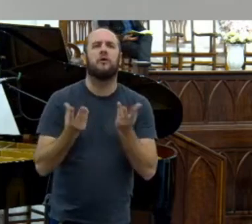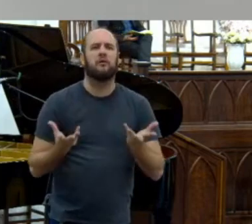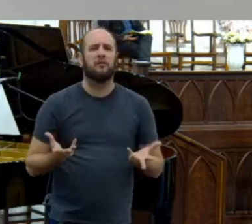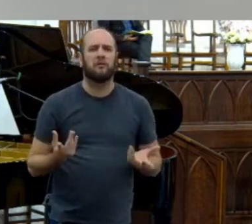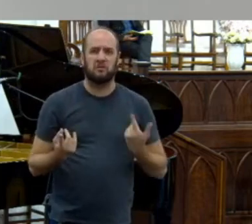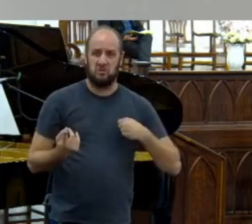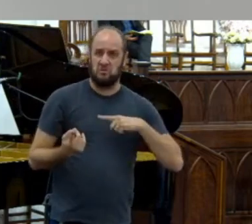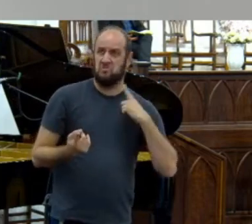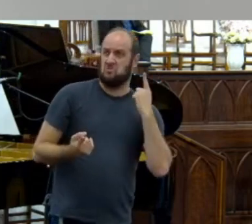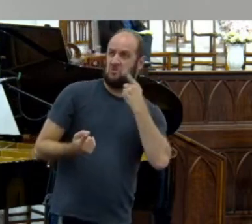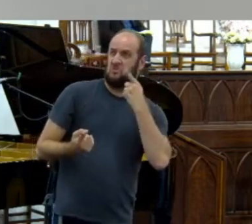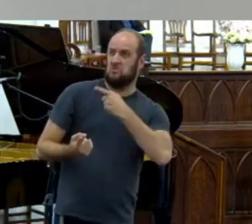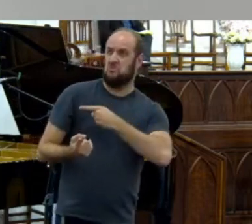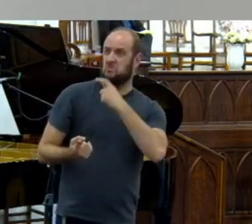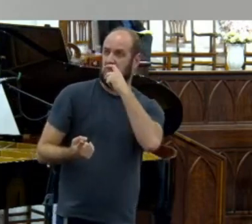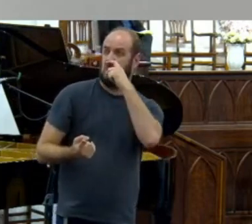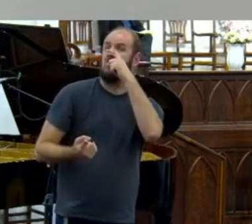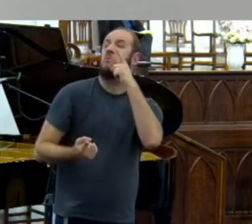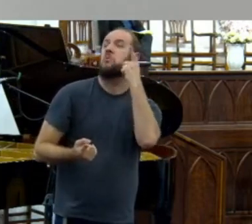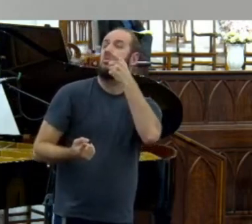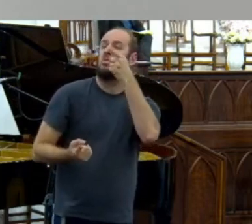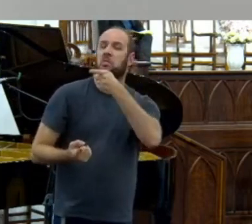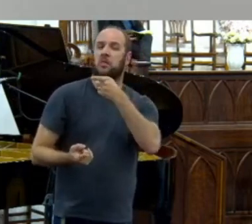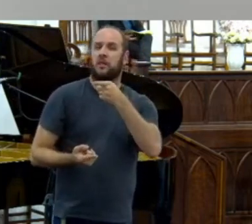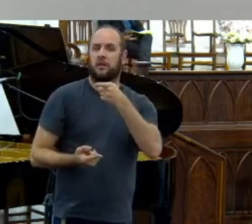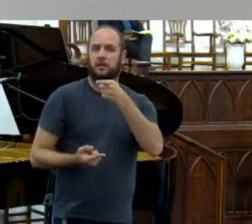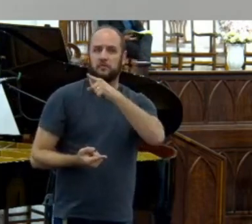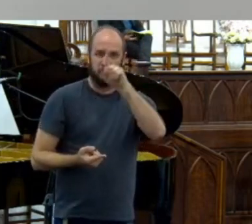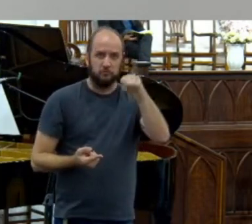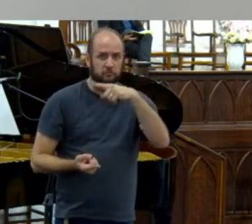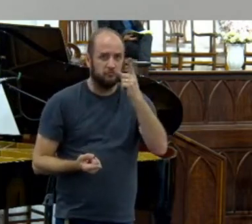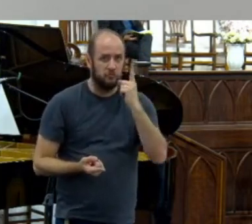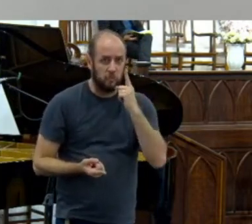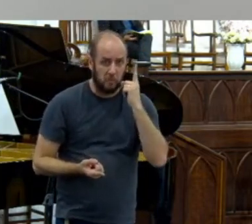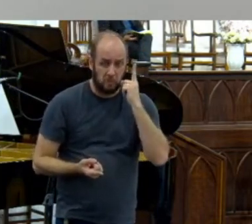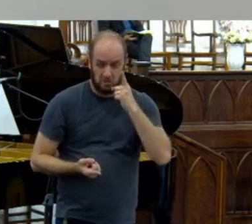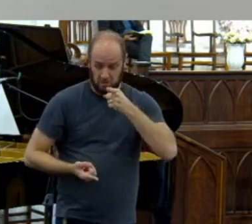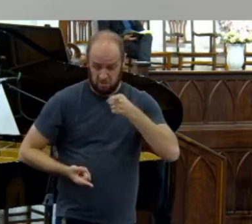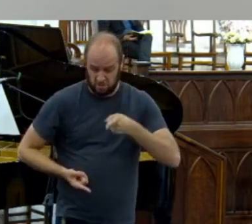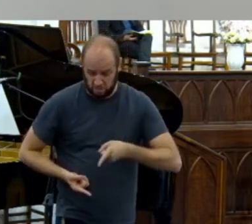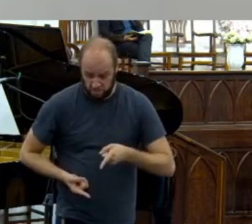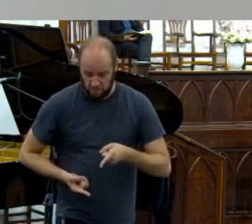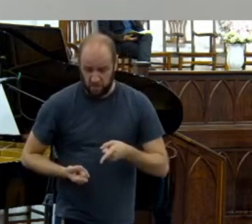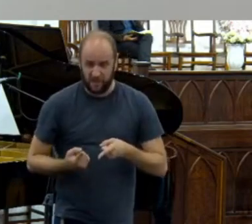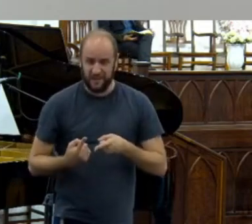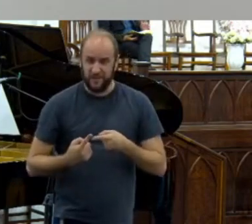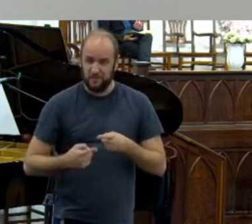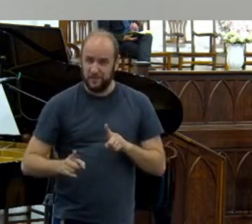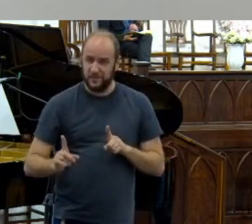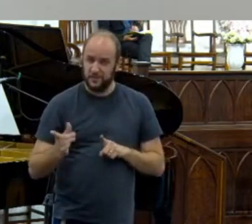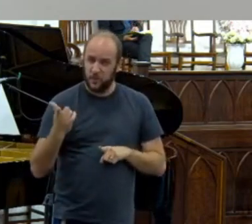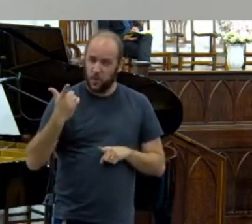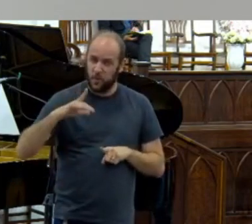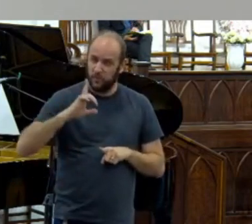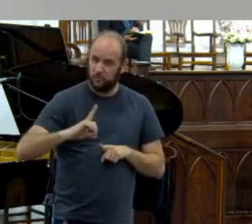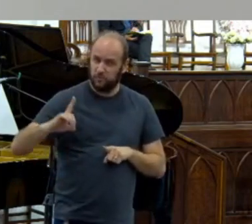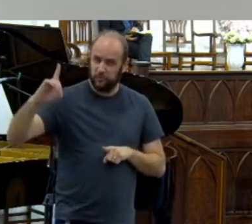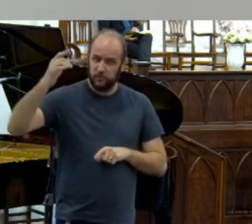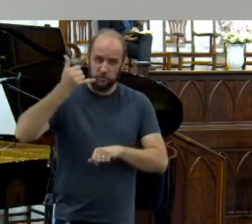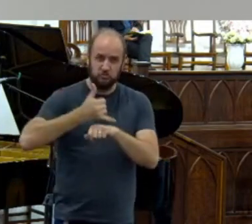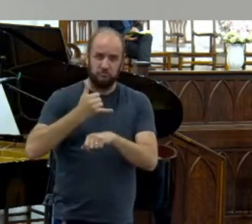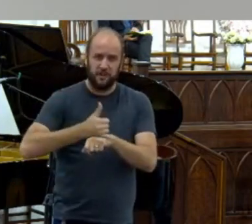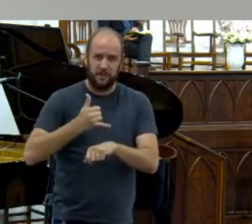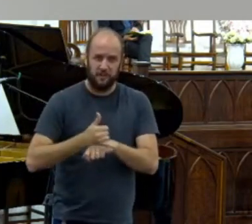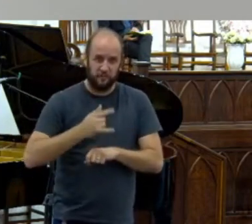Você é topetudo para criticar quem é menor que você. Mas você não ousa levantar a mão contra o seu chefe porque você tem medo de